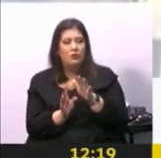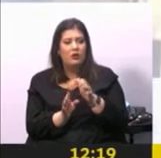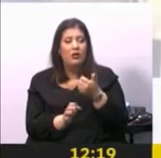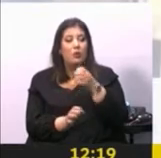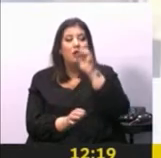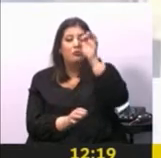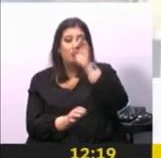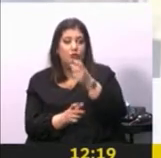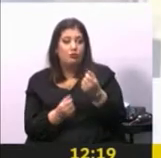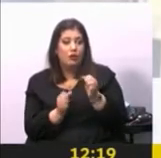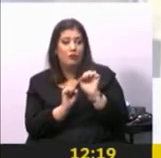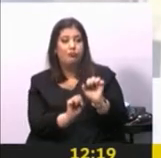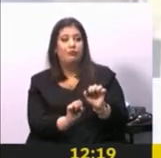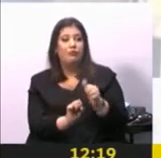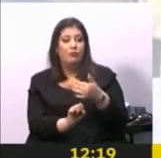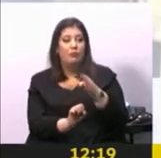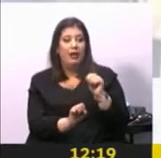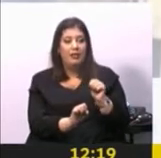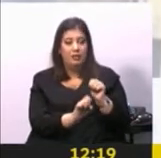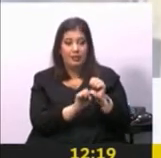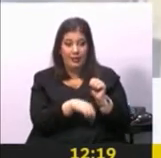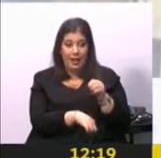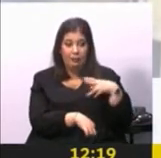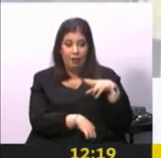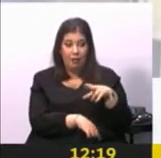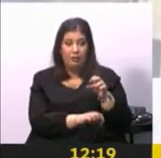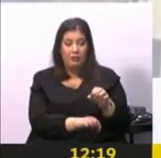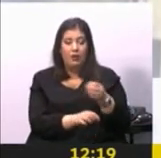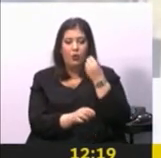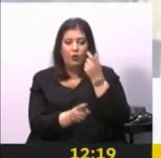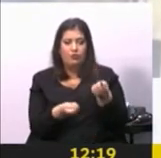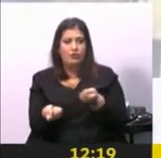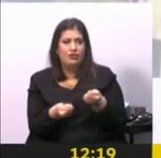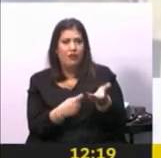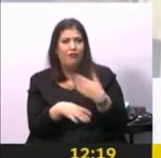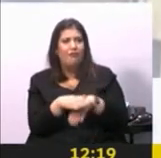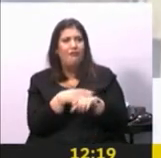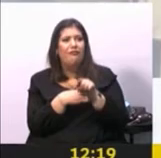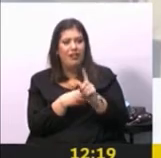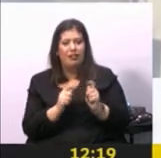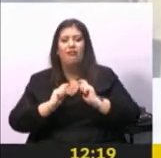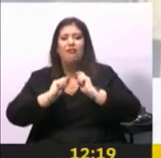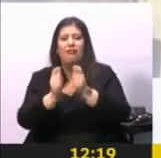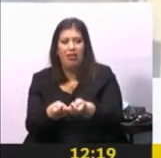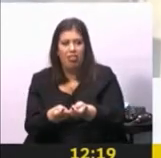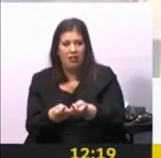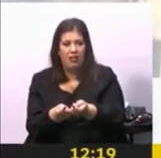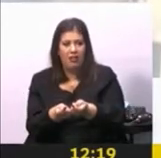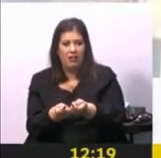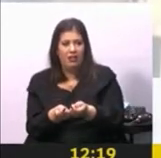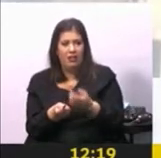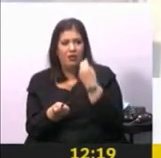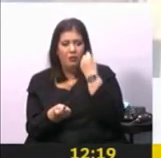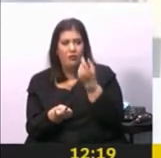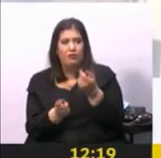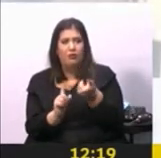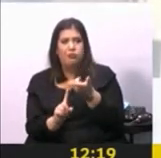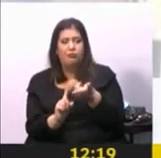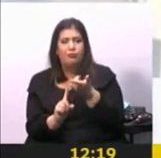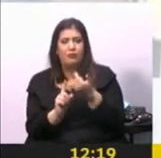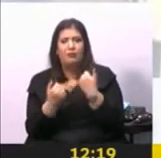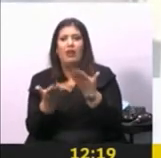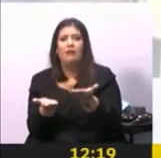dos fundos próprios do BES. Como é que essa gestão era feita no sentido em que eram atribuídos empréstimos,